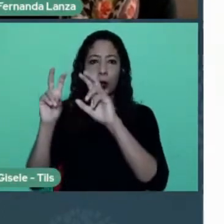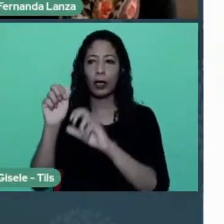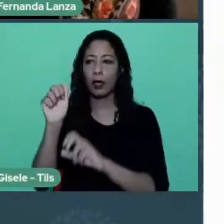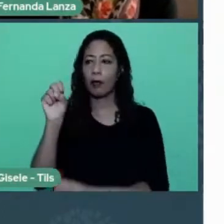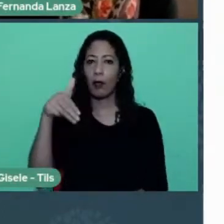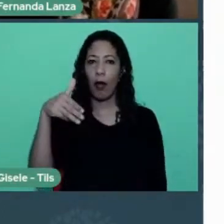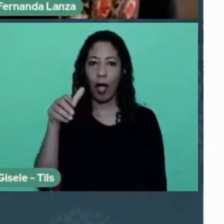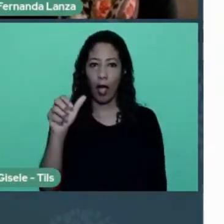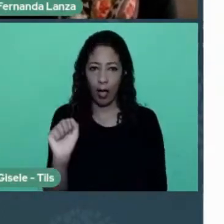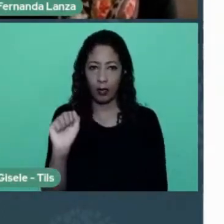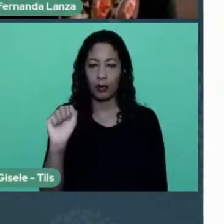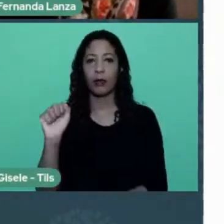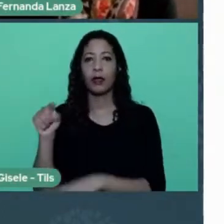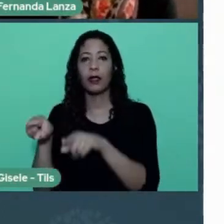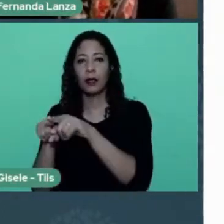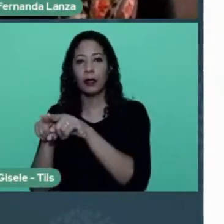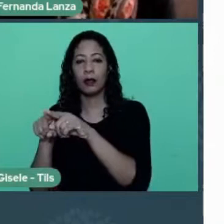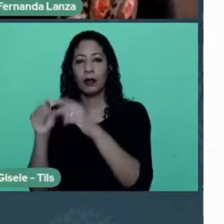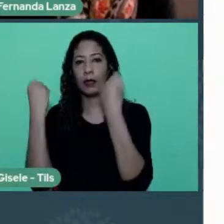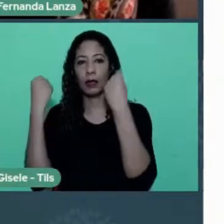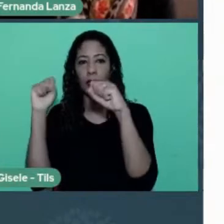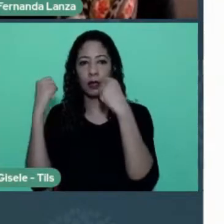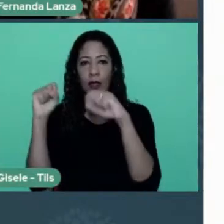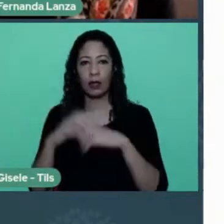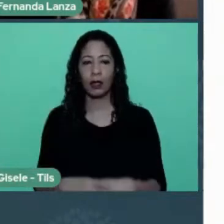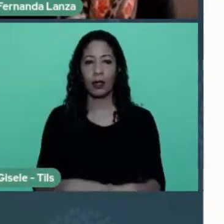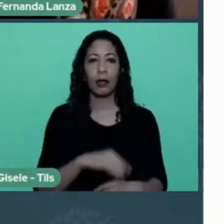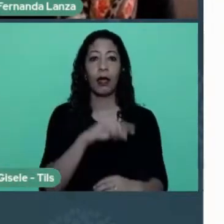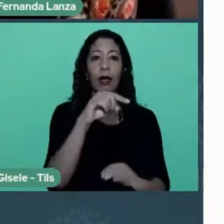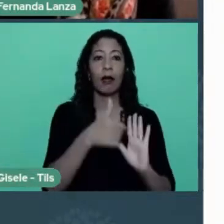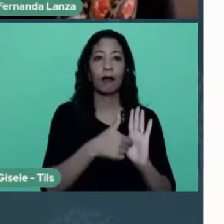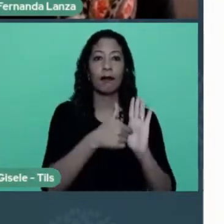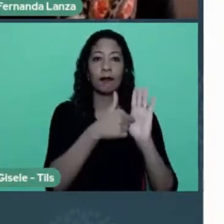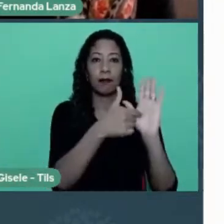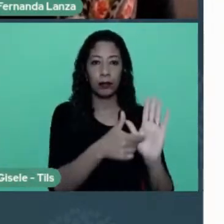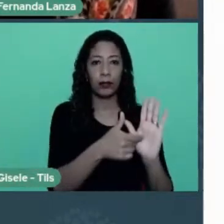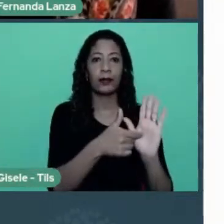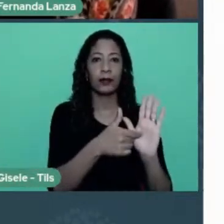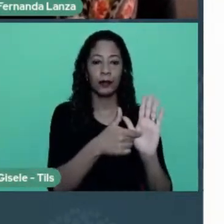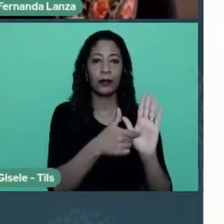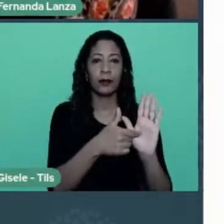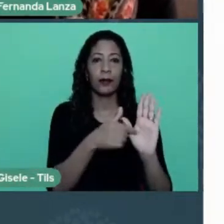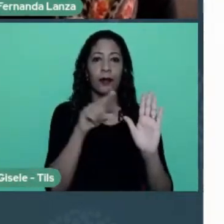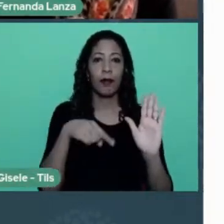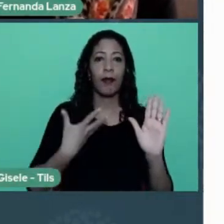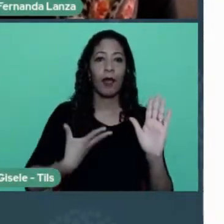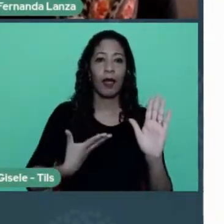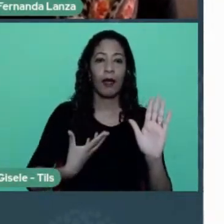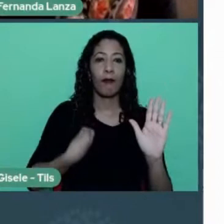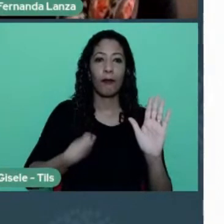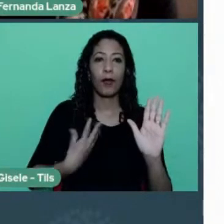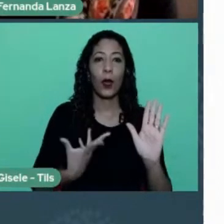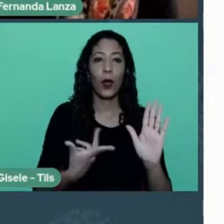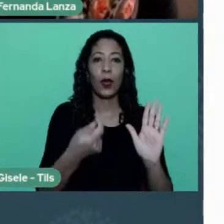e exercício, aqui, como marcadores de resposta, o exercício também, ao exercício, nós temos a qualidade de